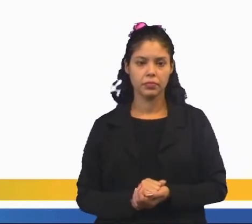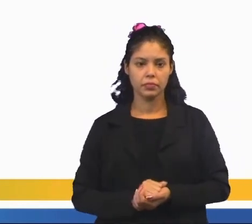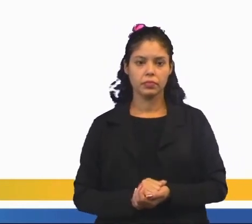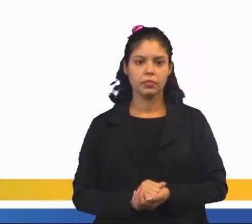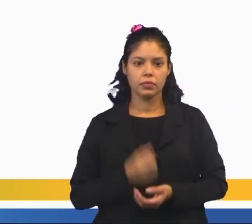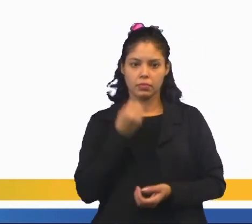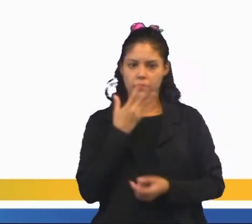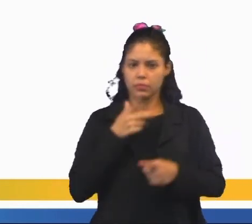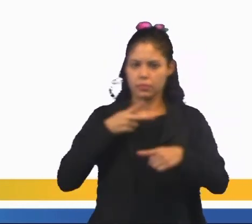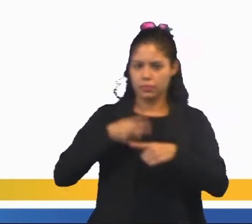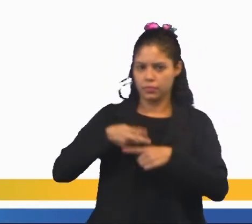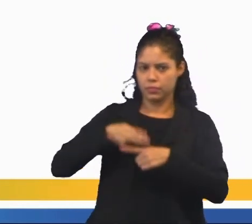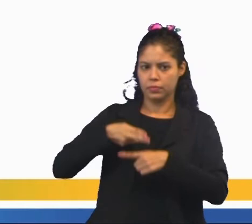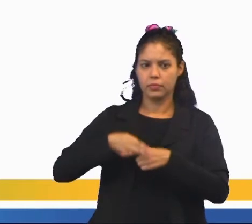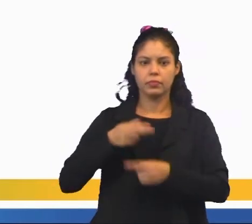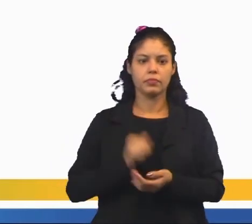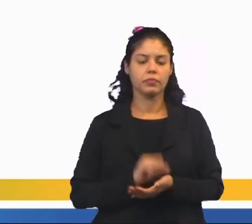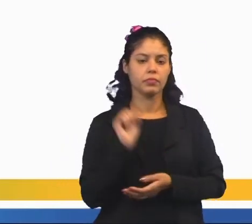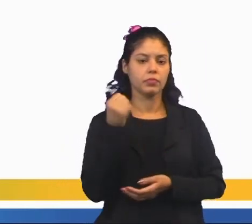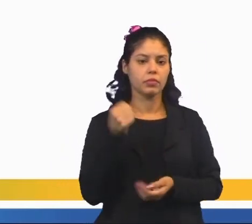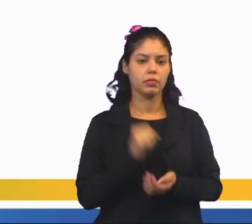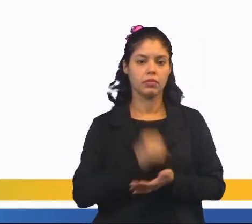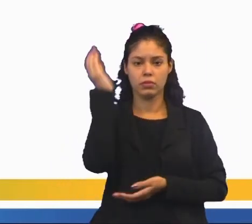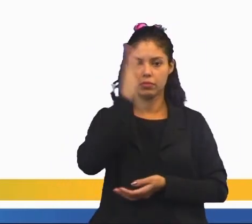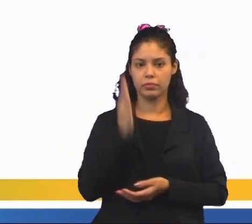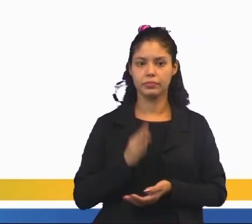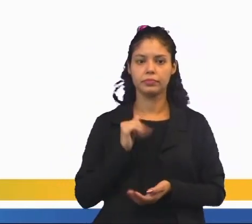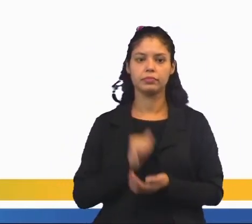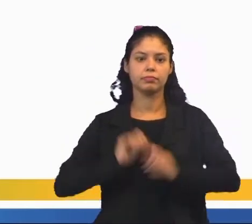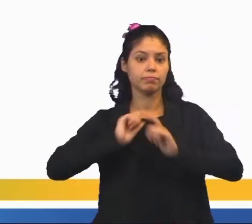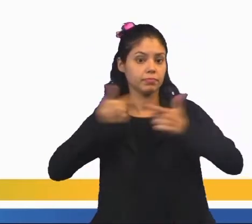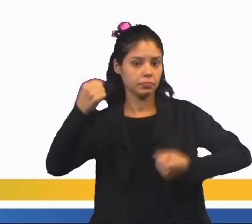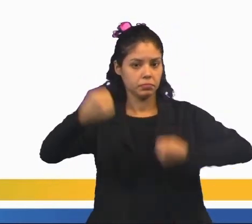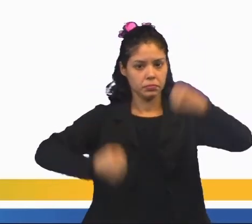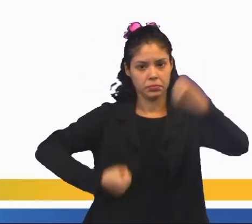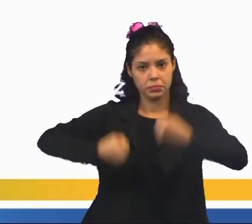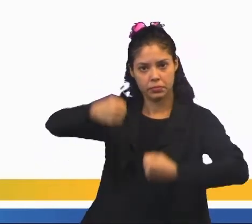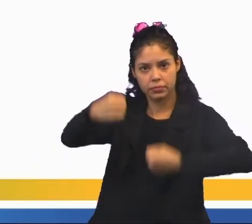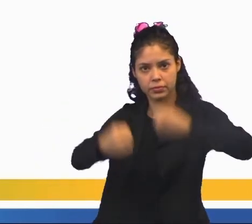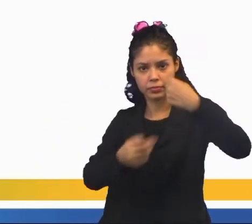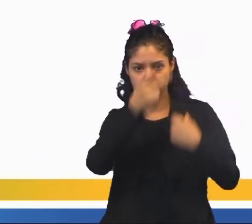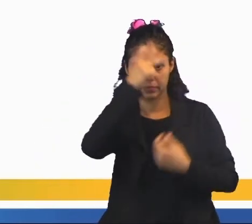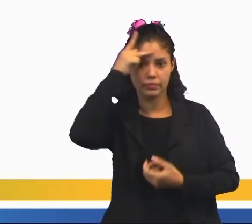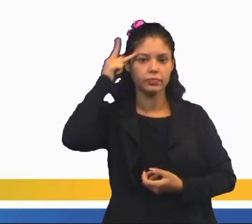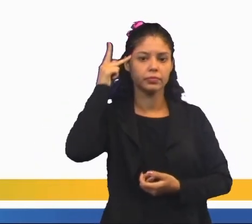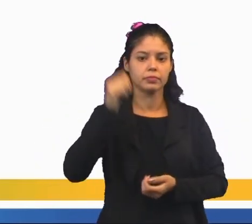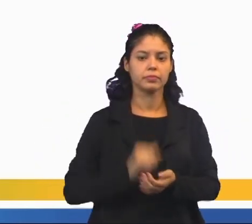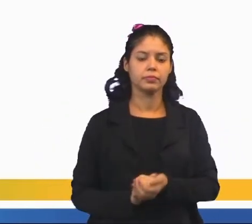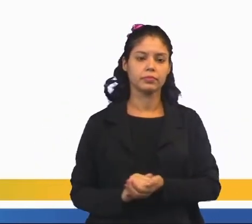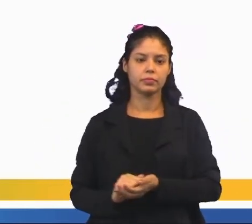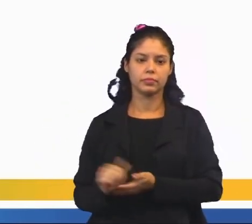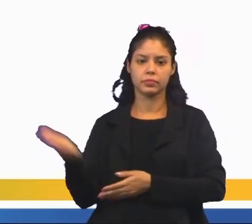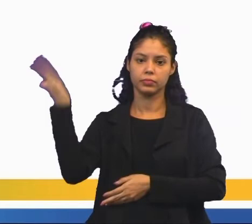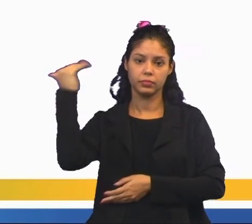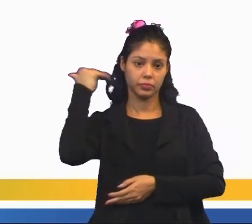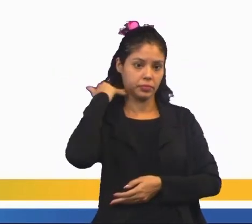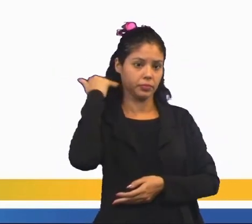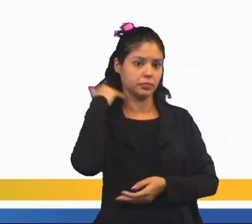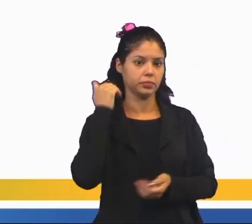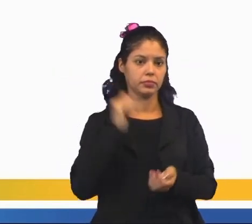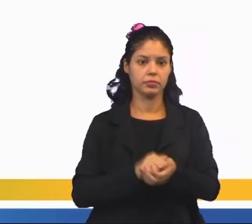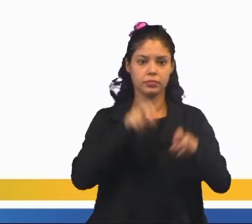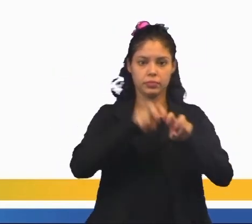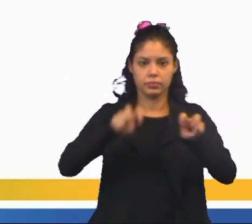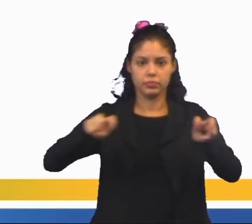miudamente, né? Bem cortadinho, bem pequenininho. 8, Brasil, grande carro que transporte de pessoas,